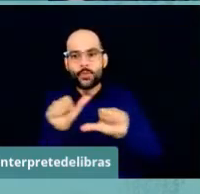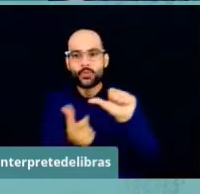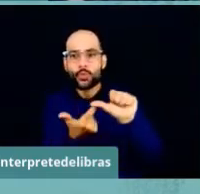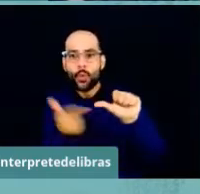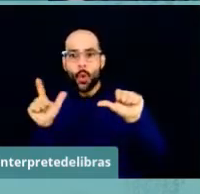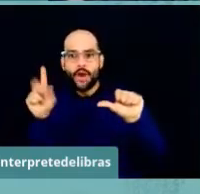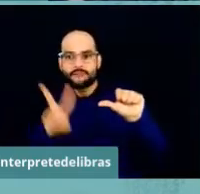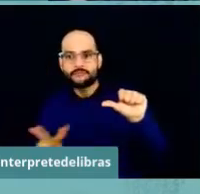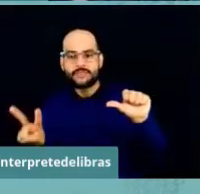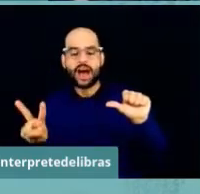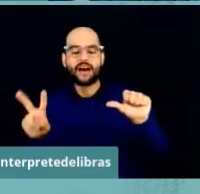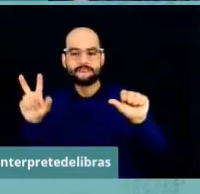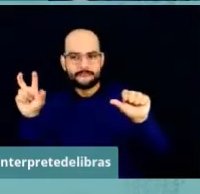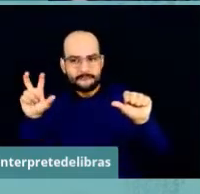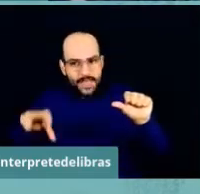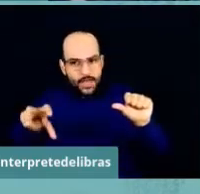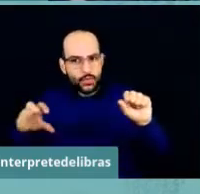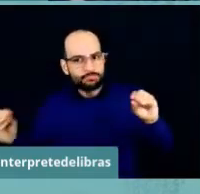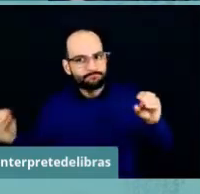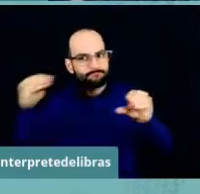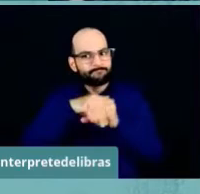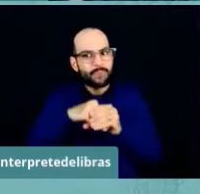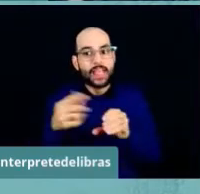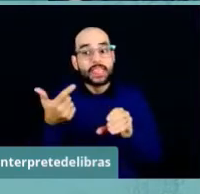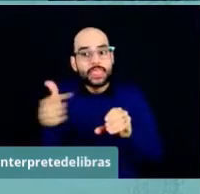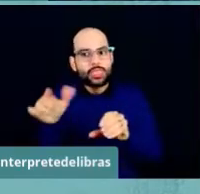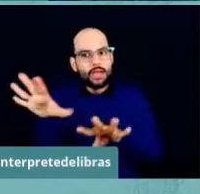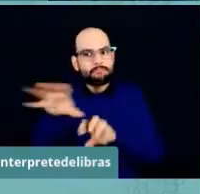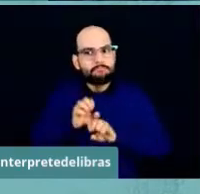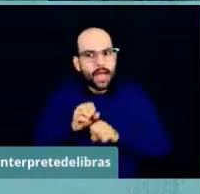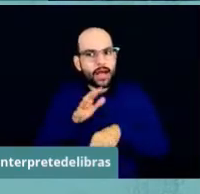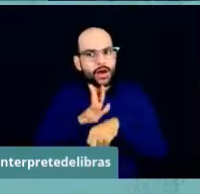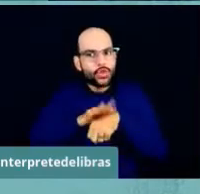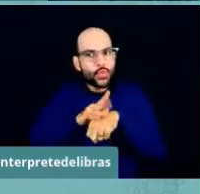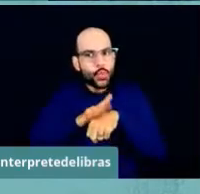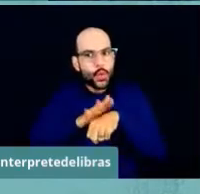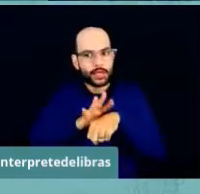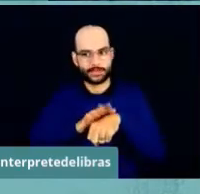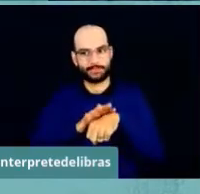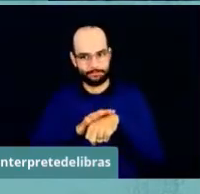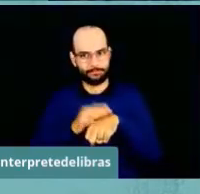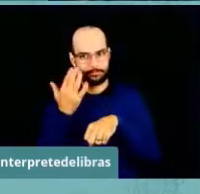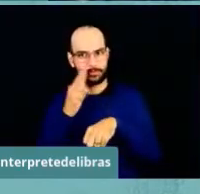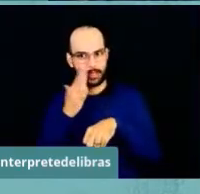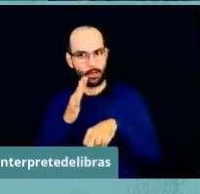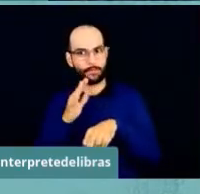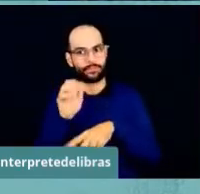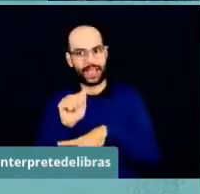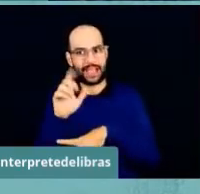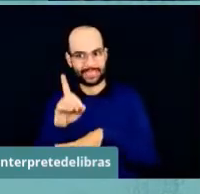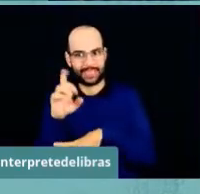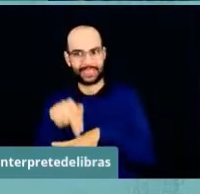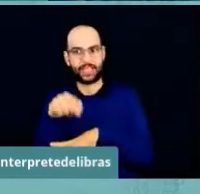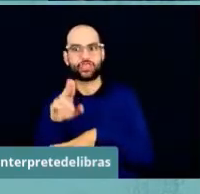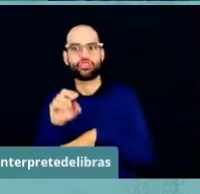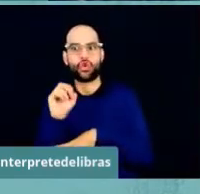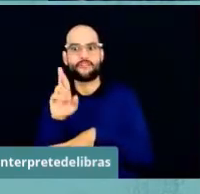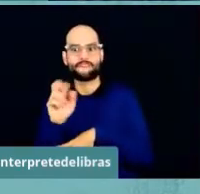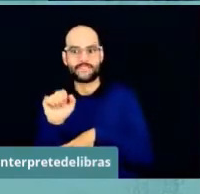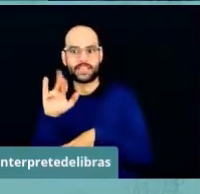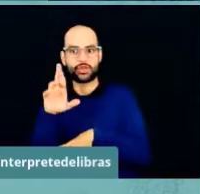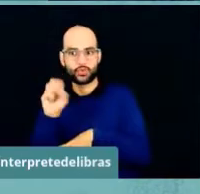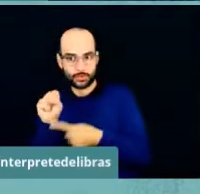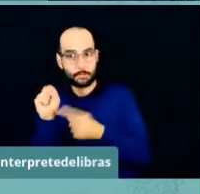não cause doença. E aí, mais uma vez, essa possibilidade desse adenovírus causar doença é o que, a princípio,